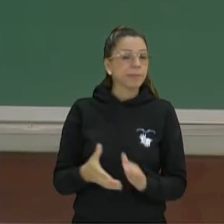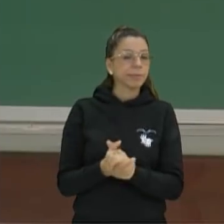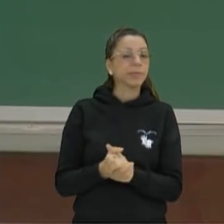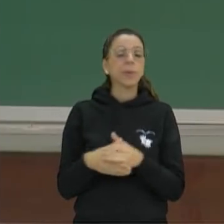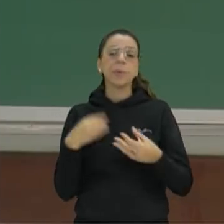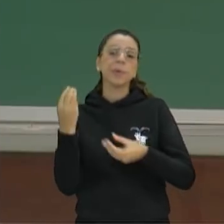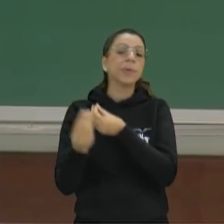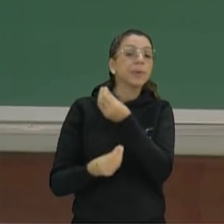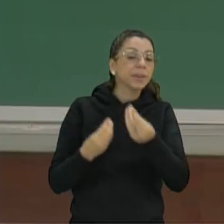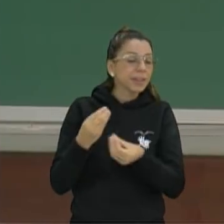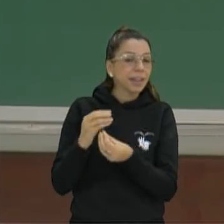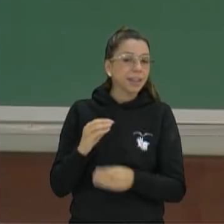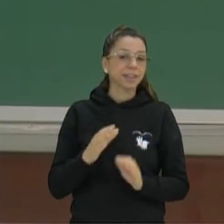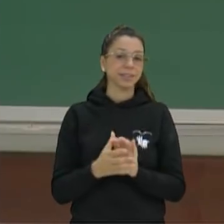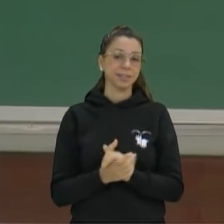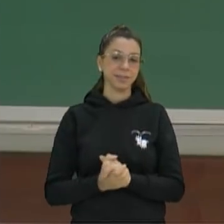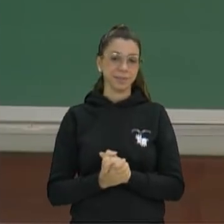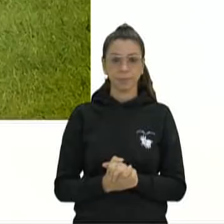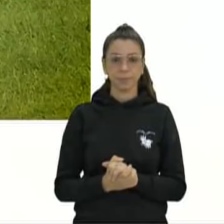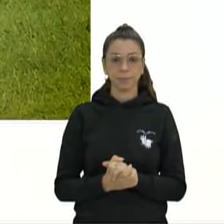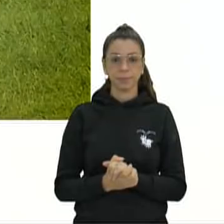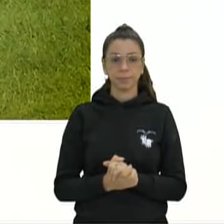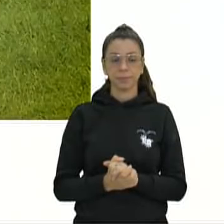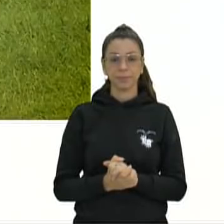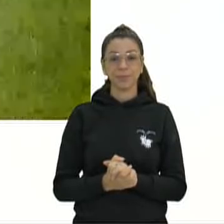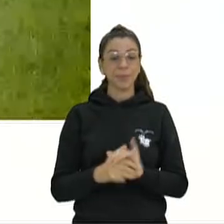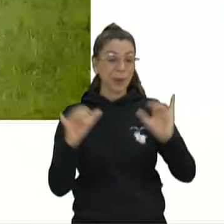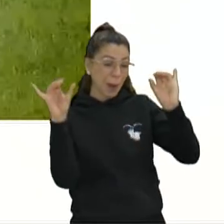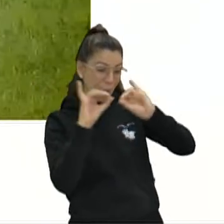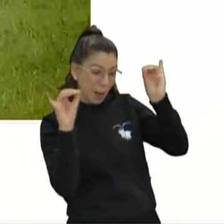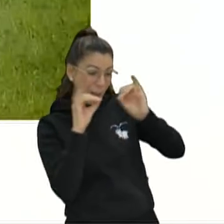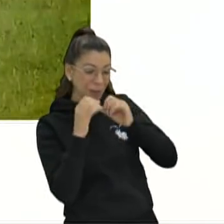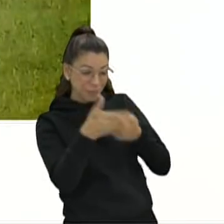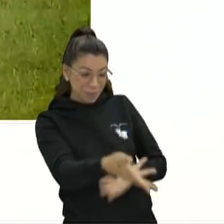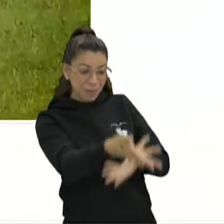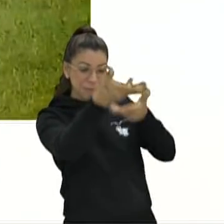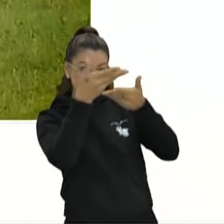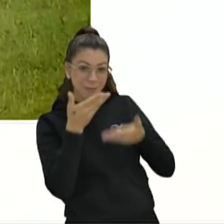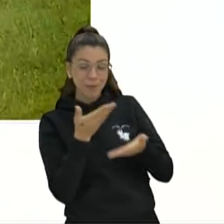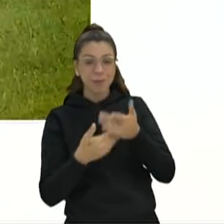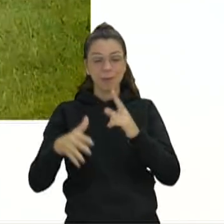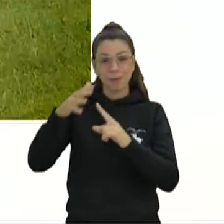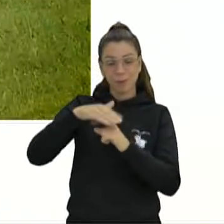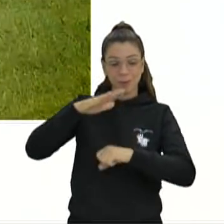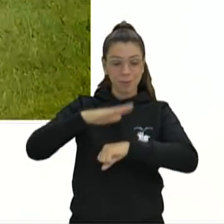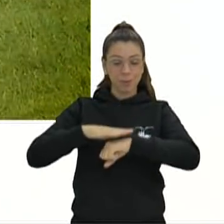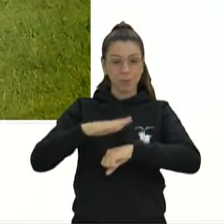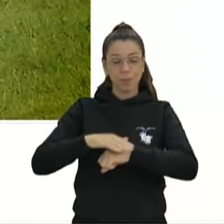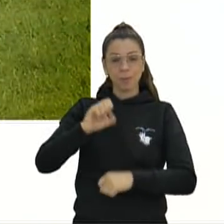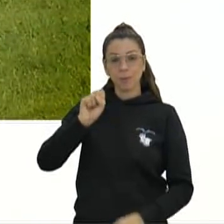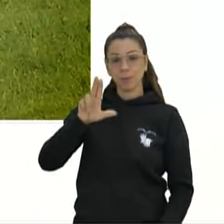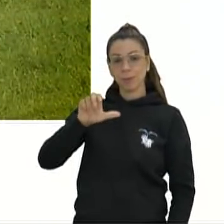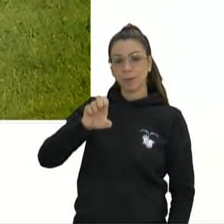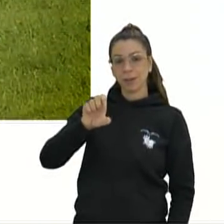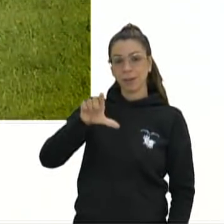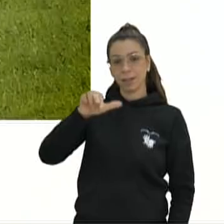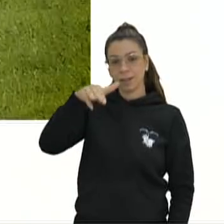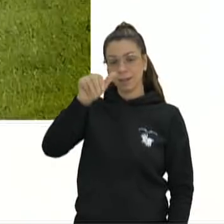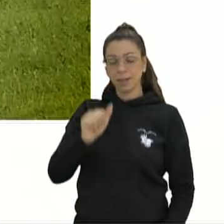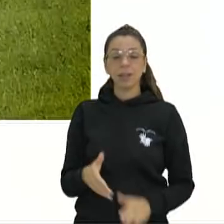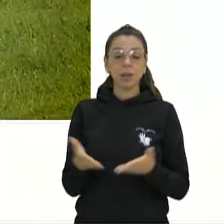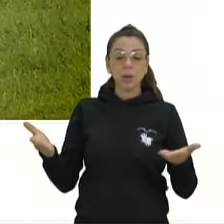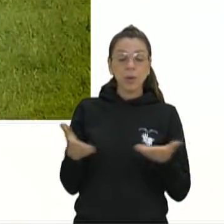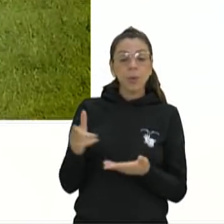ver o que nos espera lá no Parque Barigui. Olá pessoal, bem-vindos ao Aula Paraná, eu sou a professora Suelen Rodrigues e hoje nós estamos aqui no